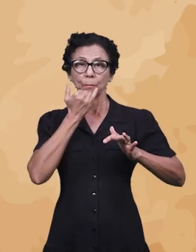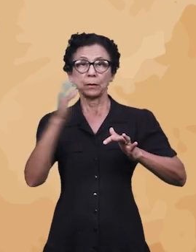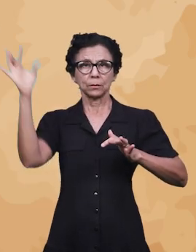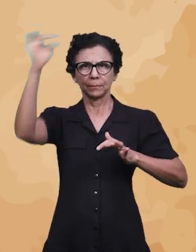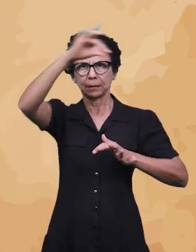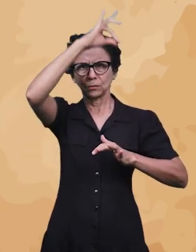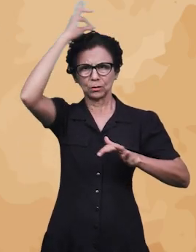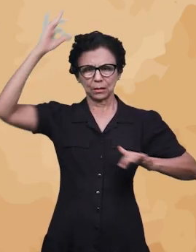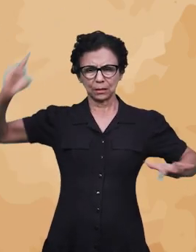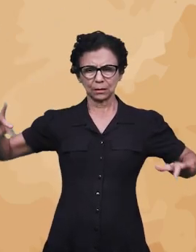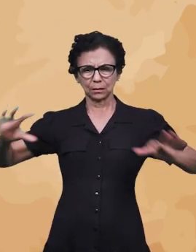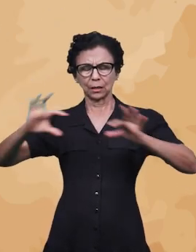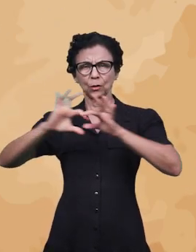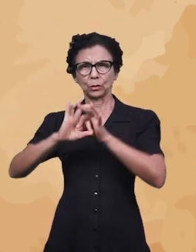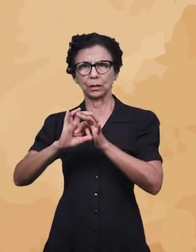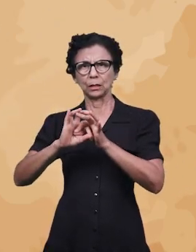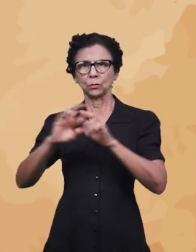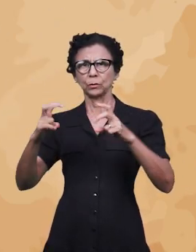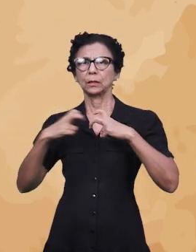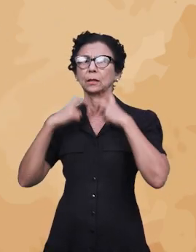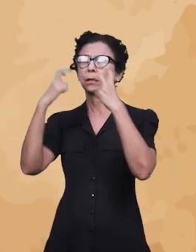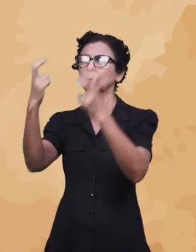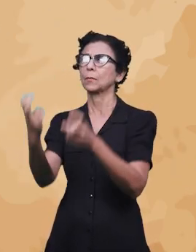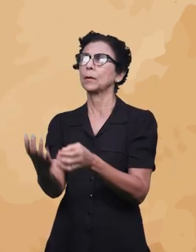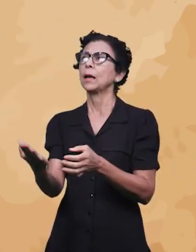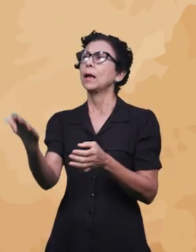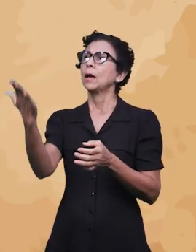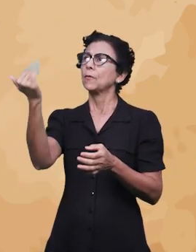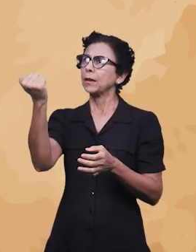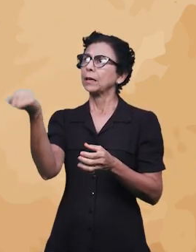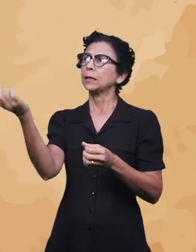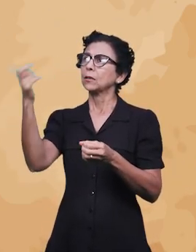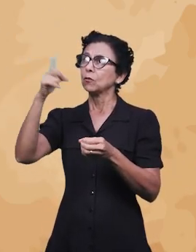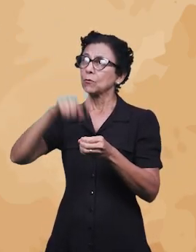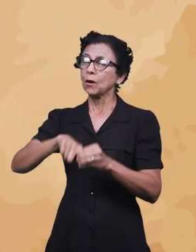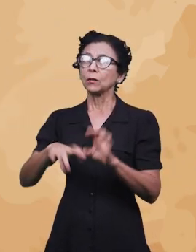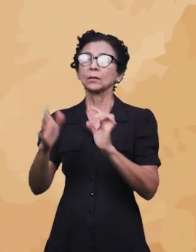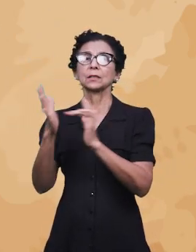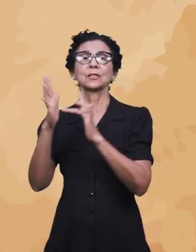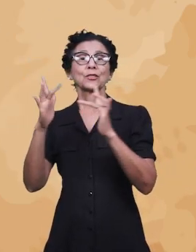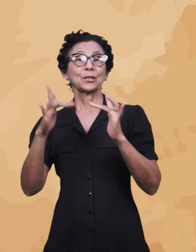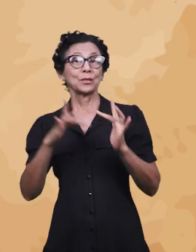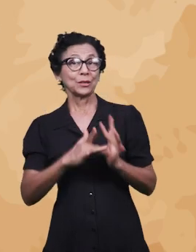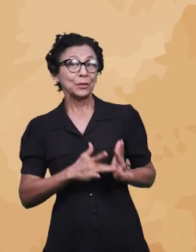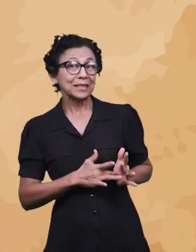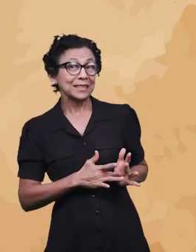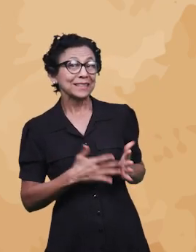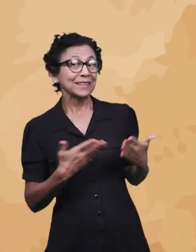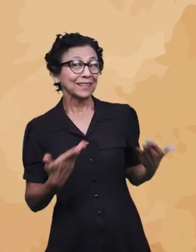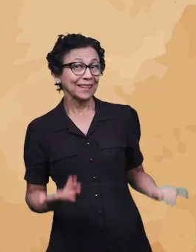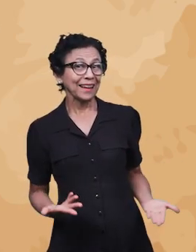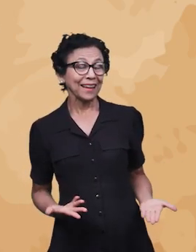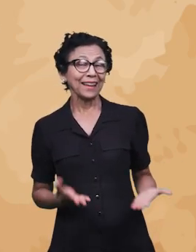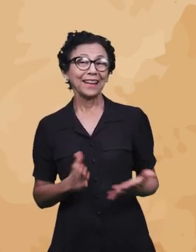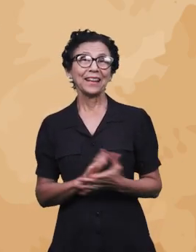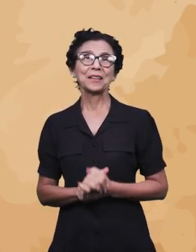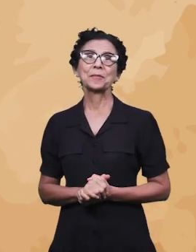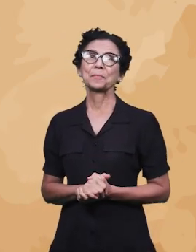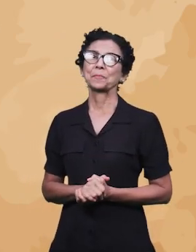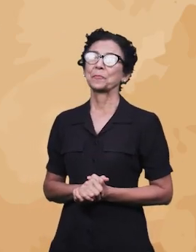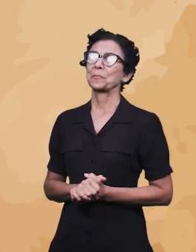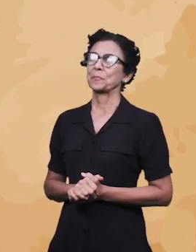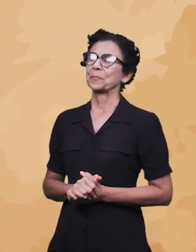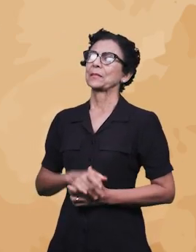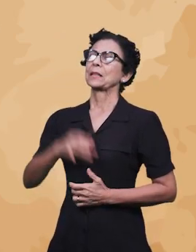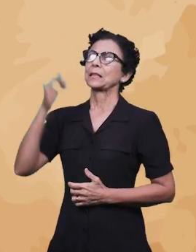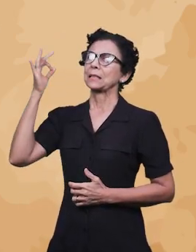Certamente, aí ele respondendo. Entendeu? A igreja, e ele ao mesmo tempo respondendo, certamente cedo venho. Aí a igreja outra